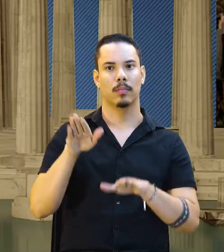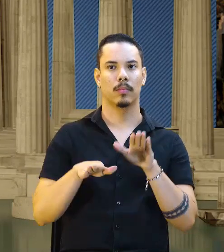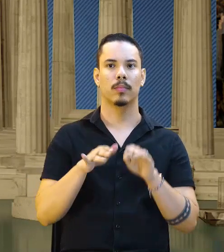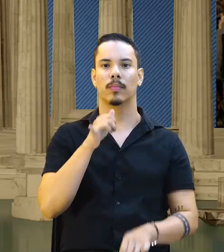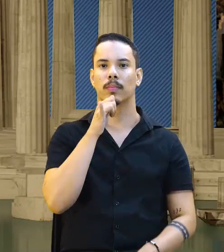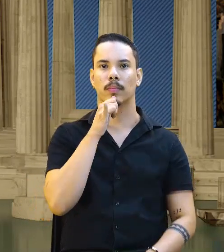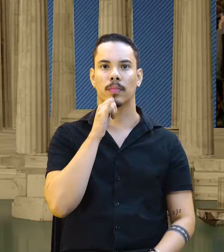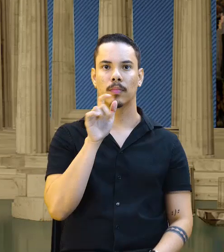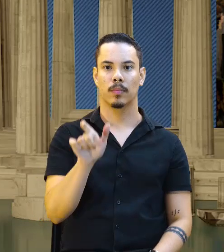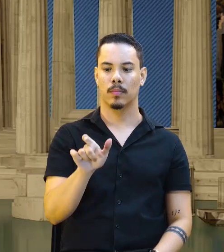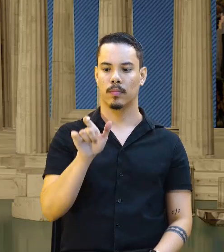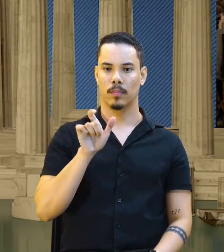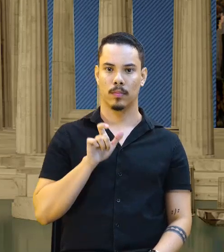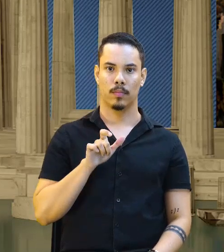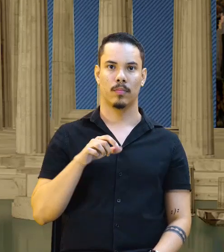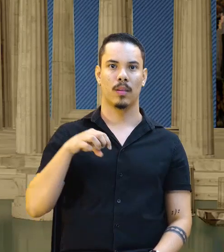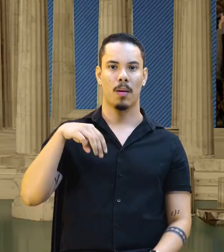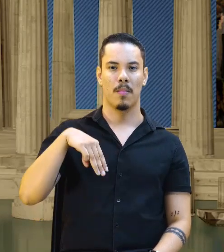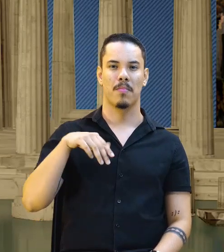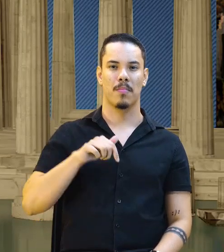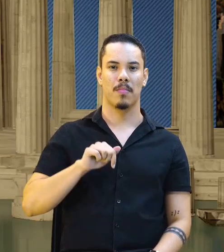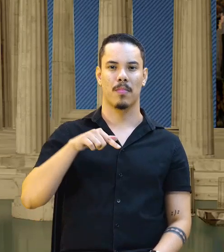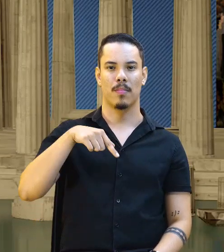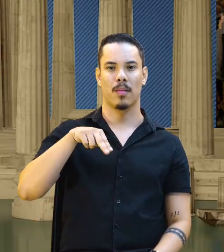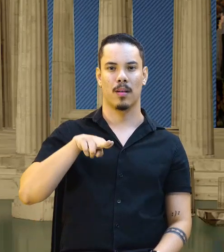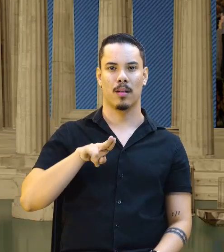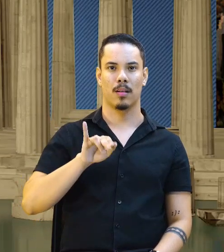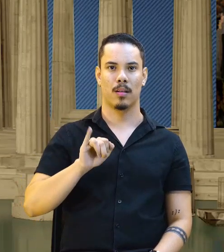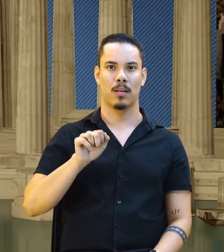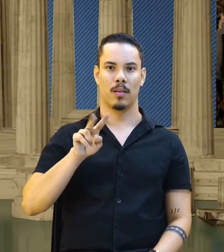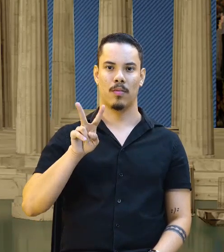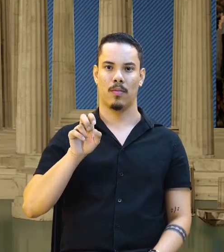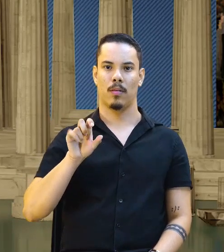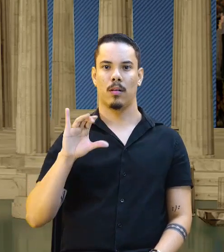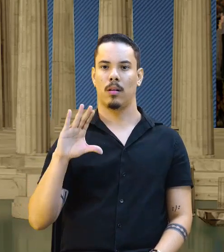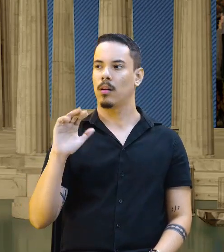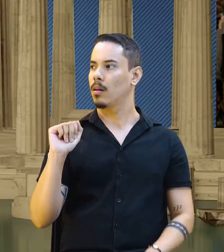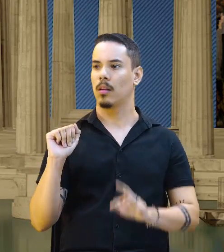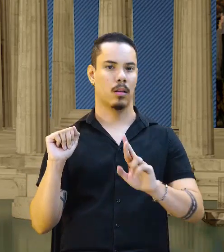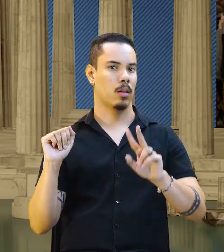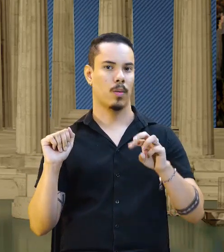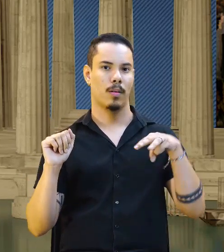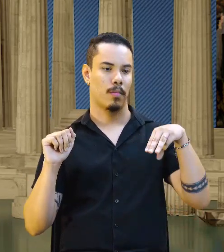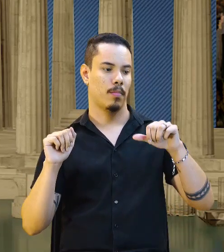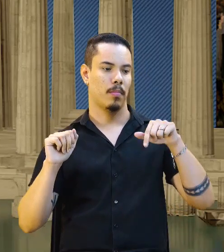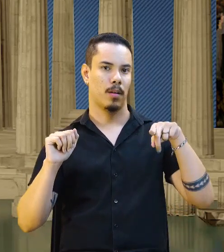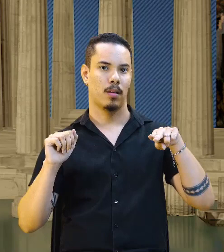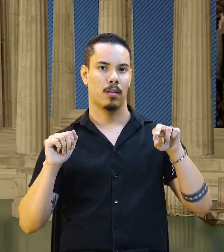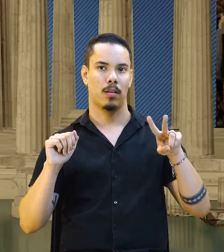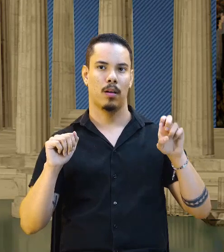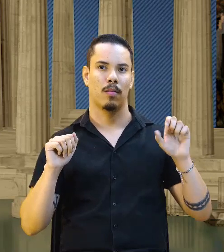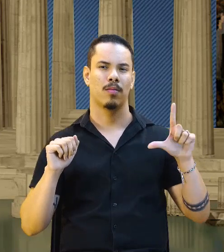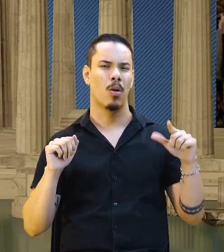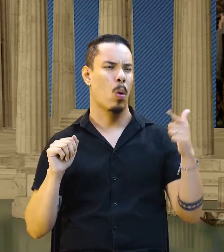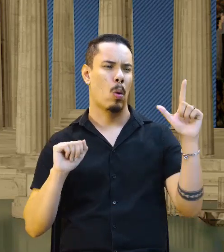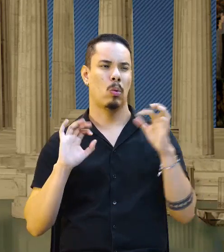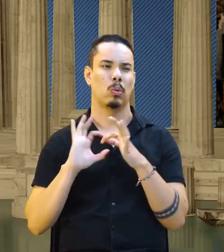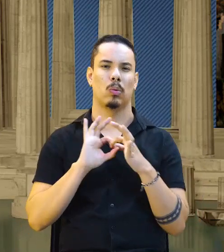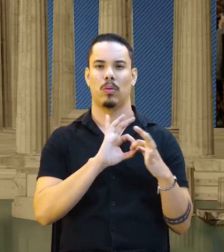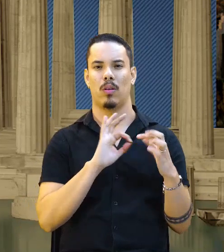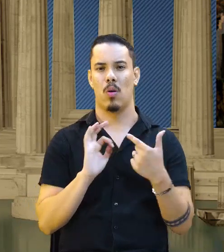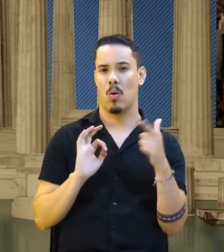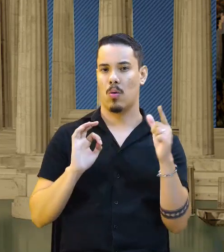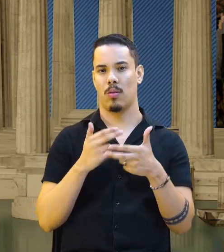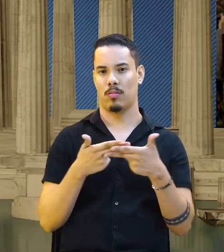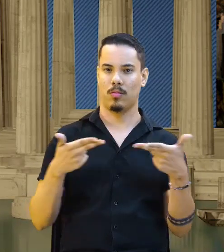palavra maquiavélica, né, não veio do termo de Maquiavel, tá? não tem sentido isso. No contexto real da coisa, mas que...